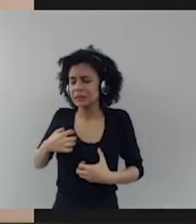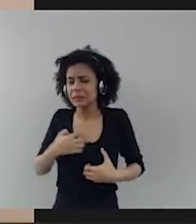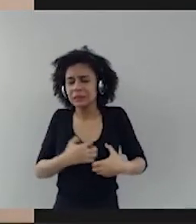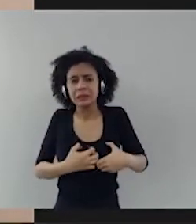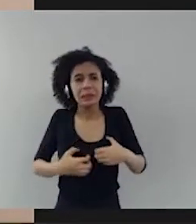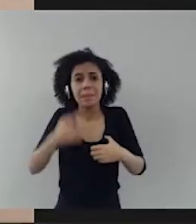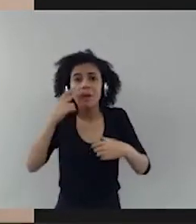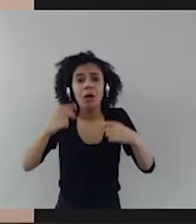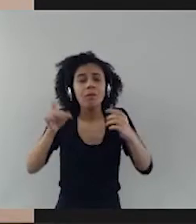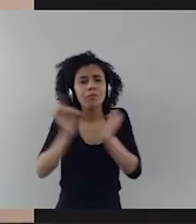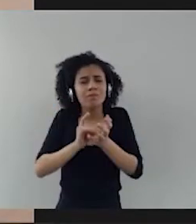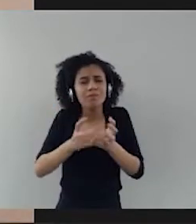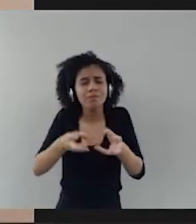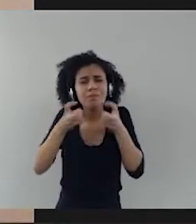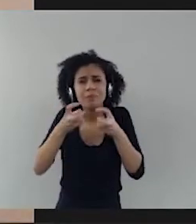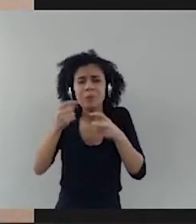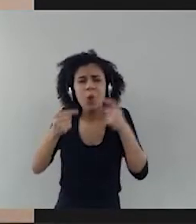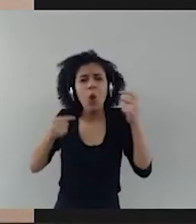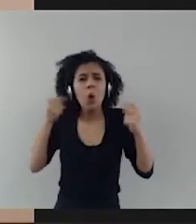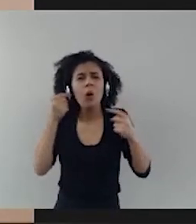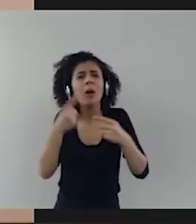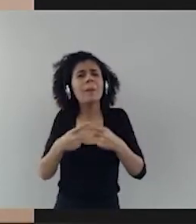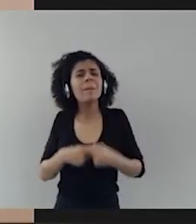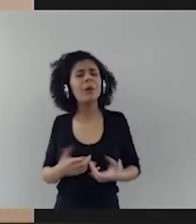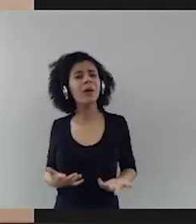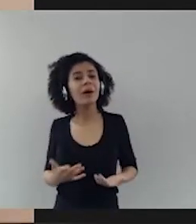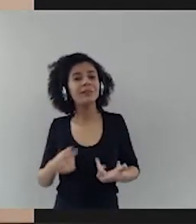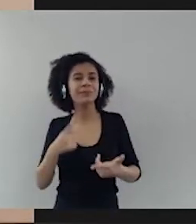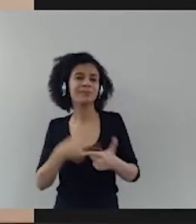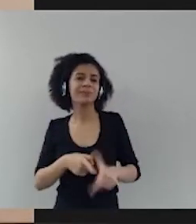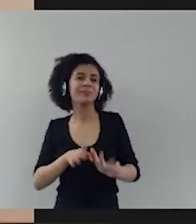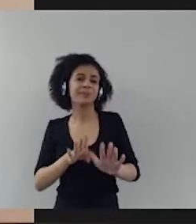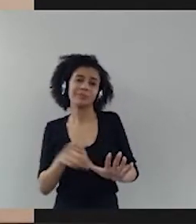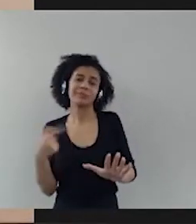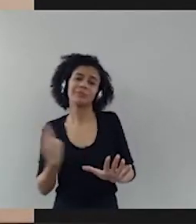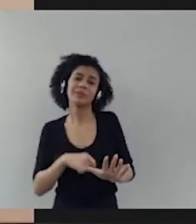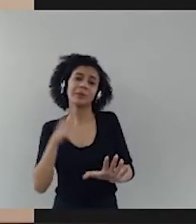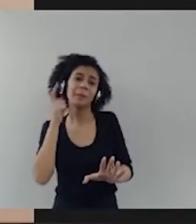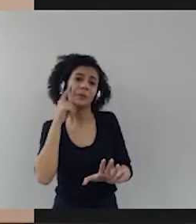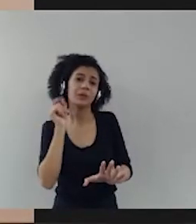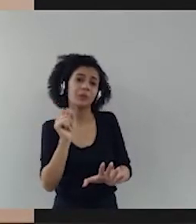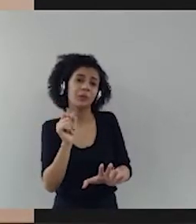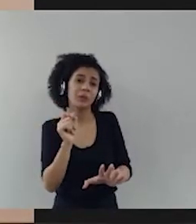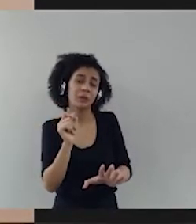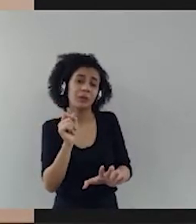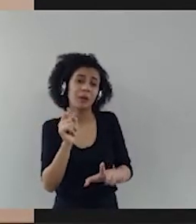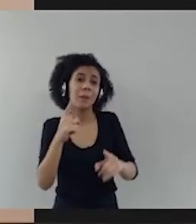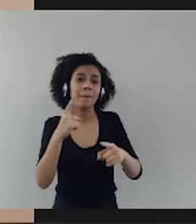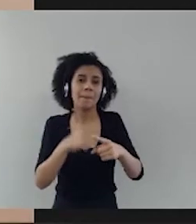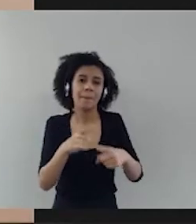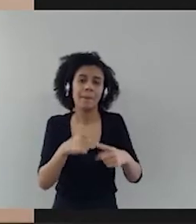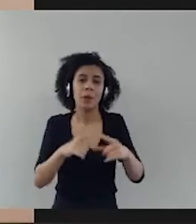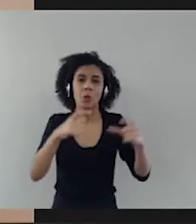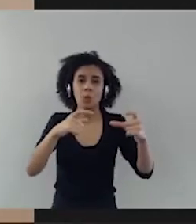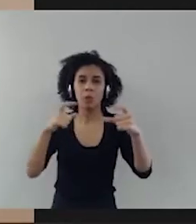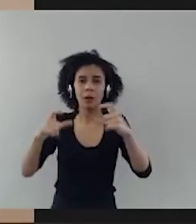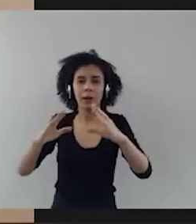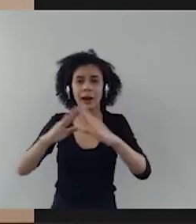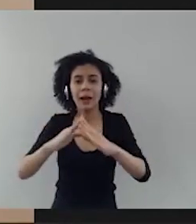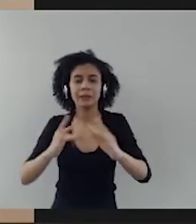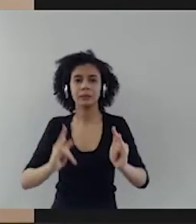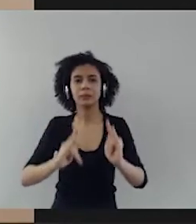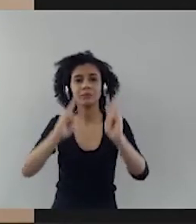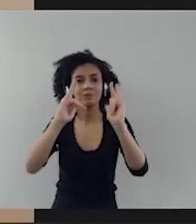meio enlouquecidas. Por que isso? Porque, inclusive, vamos pensar que esses edifícios estão